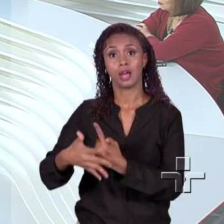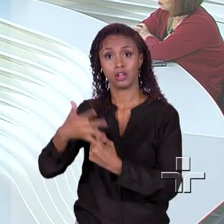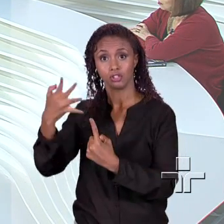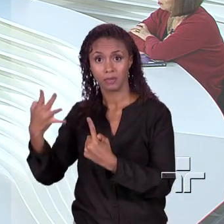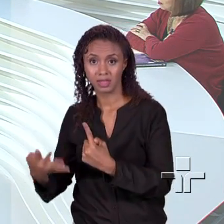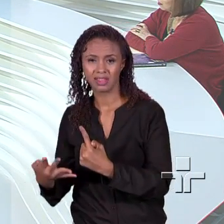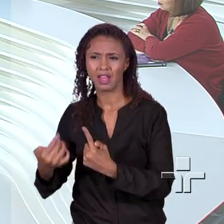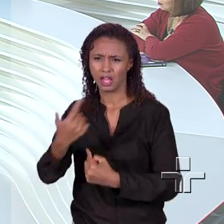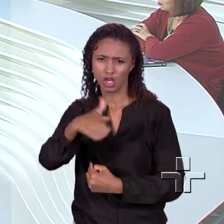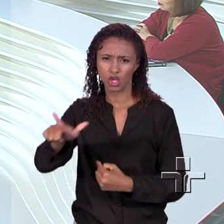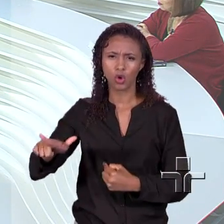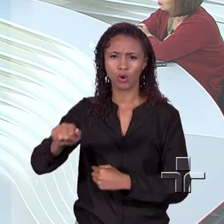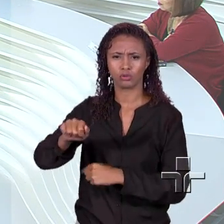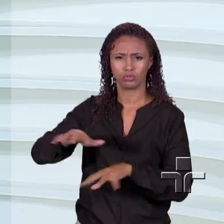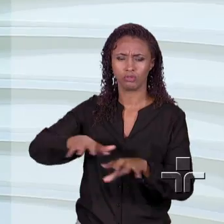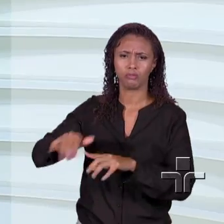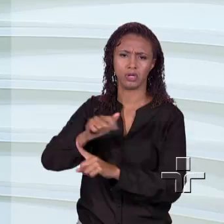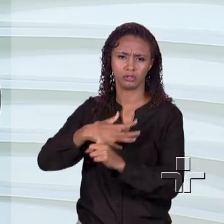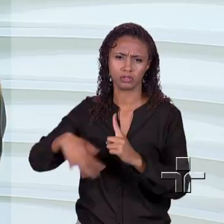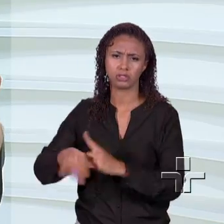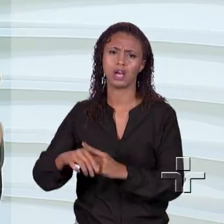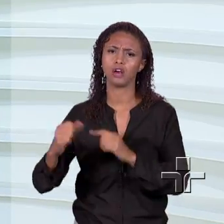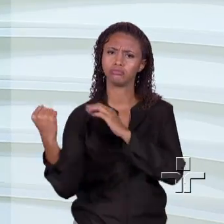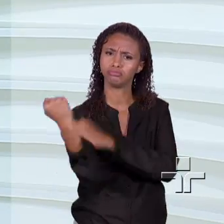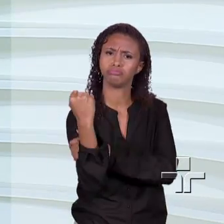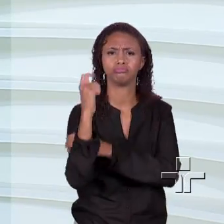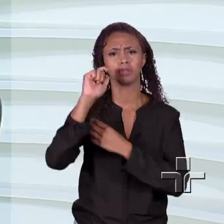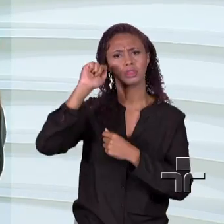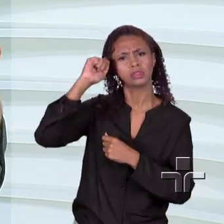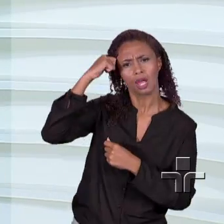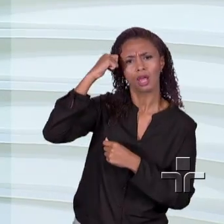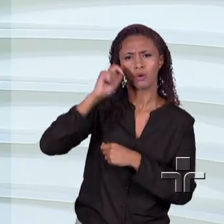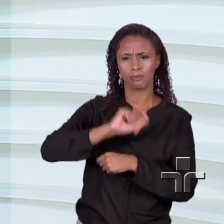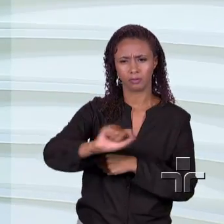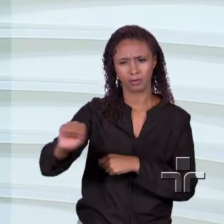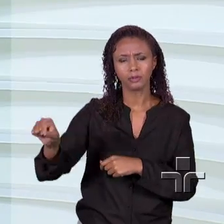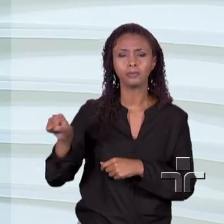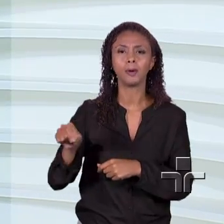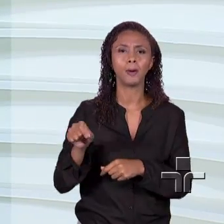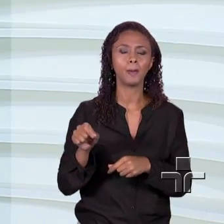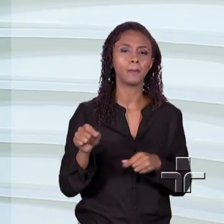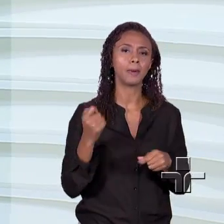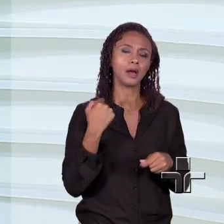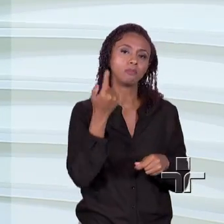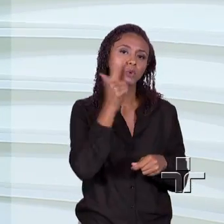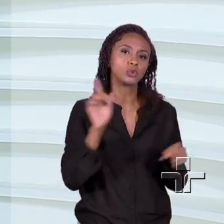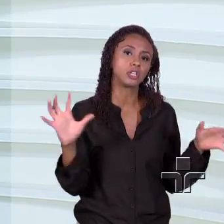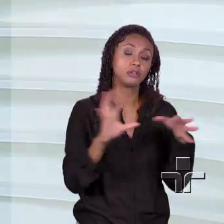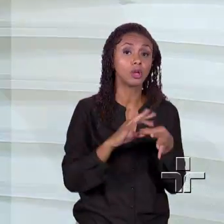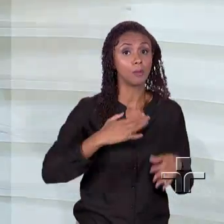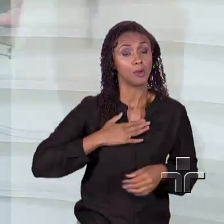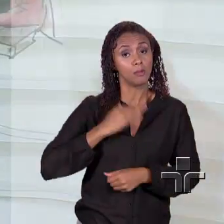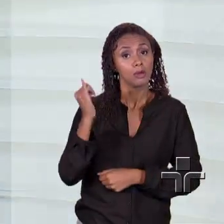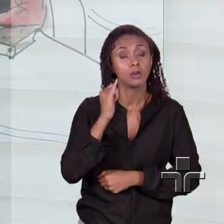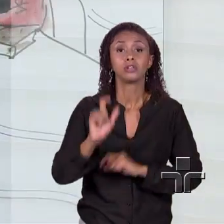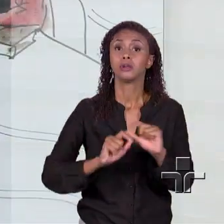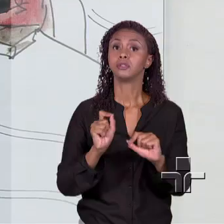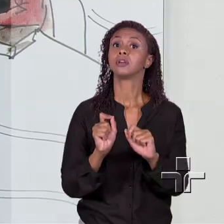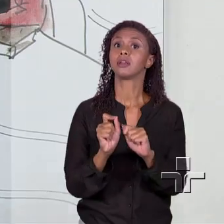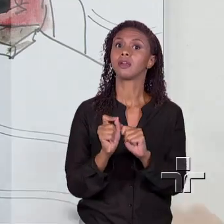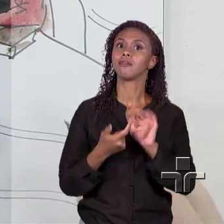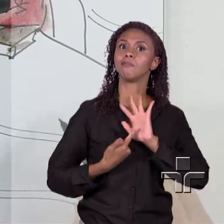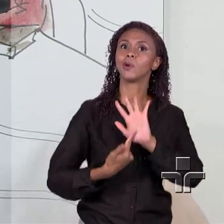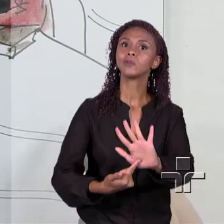movimentos sociais, feminismo, movimento negro e outras questões. Então, para mim era importante revelar